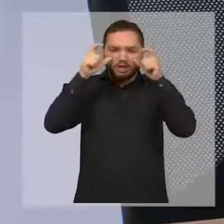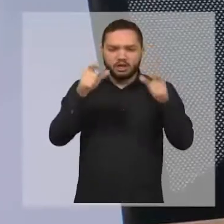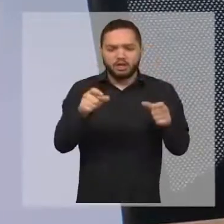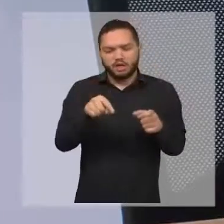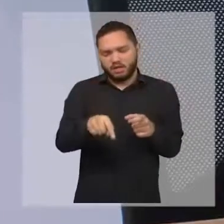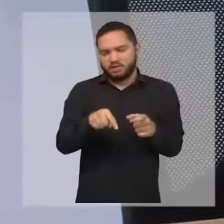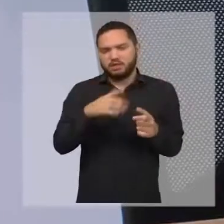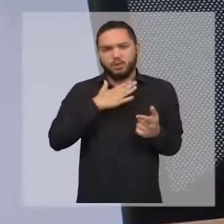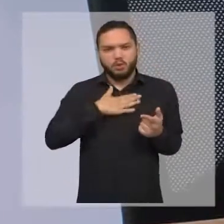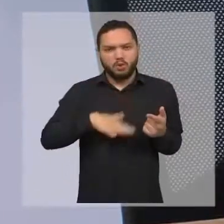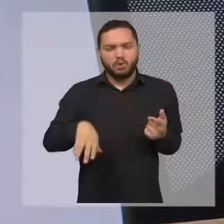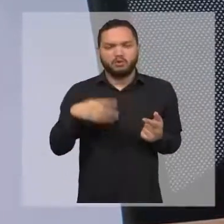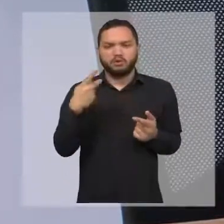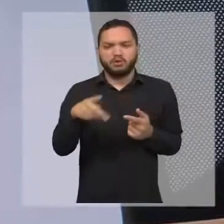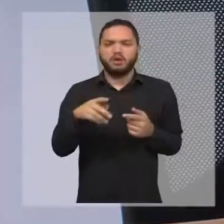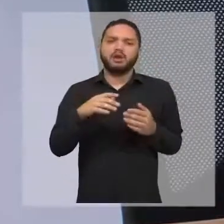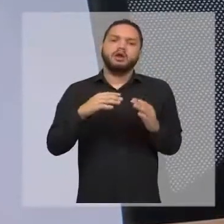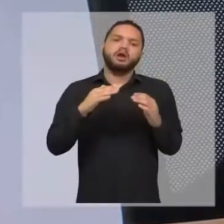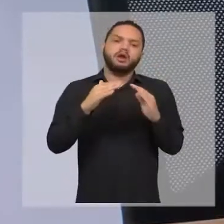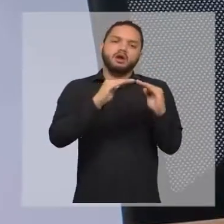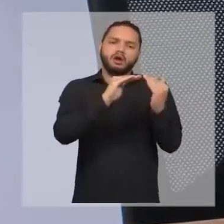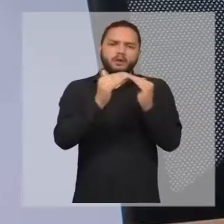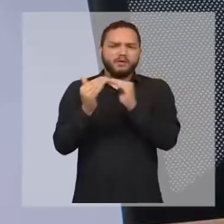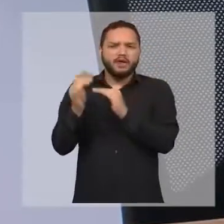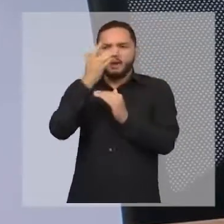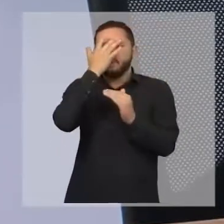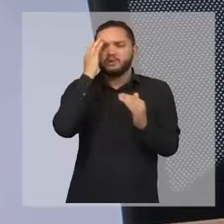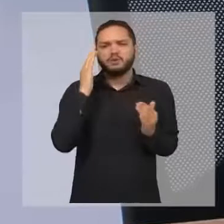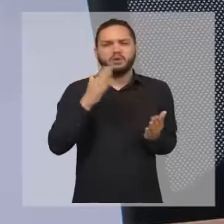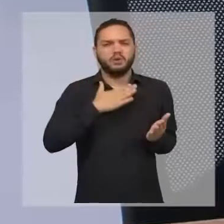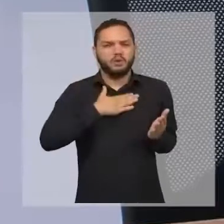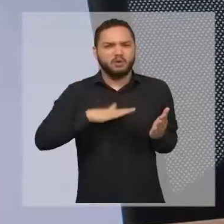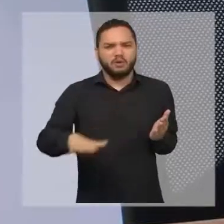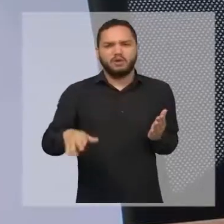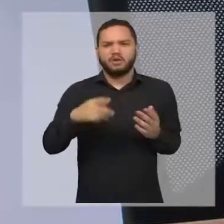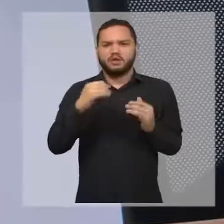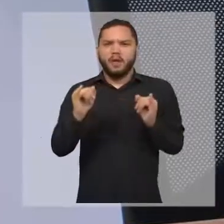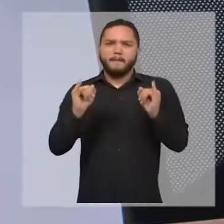na periferia, em toda parte, esse negócio de previdência